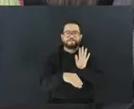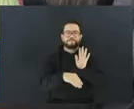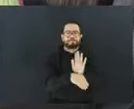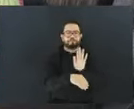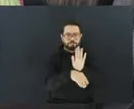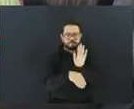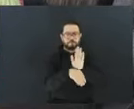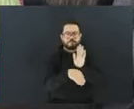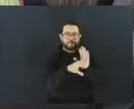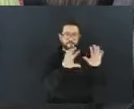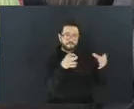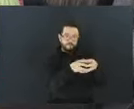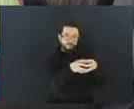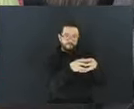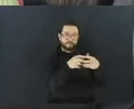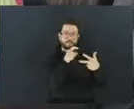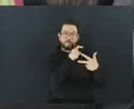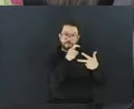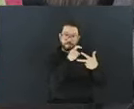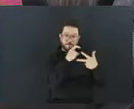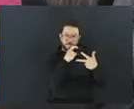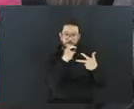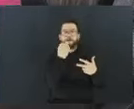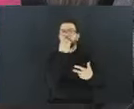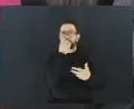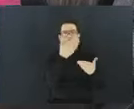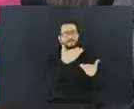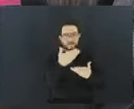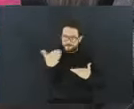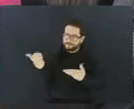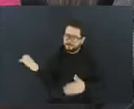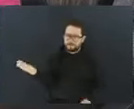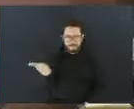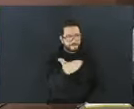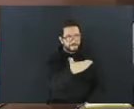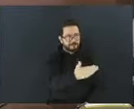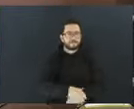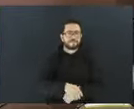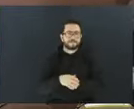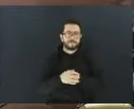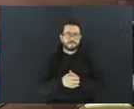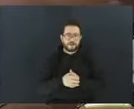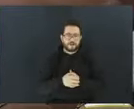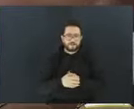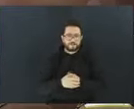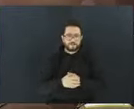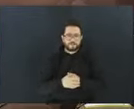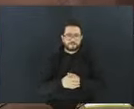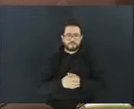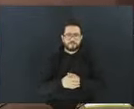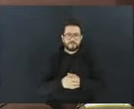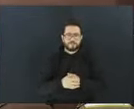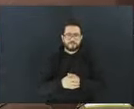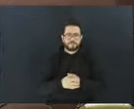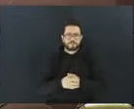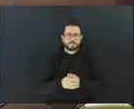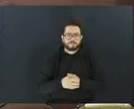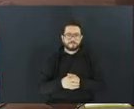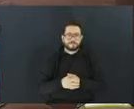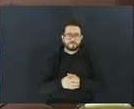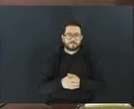comissão executiva, dou mais uma vez as boas-vindas a vocês. Obrigado, vereadora Flávia. Próximo vereador, vereador Hernani.